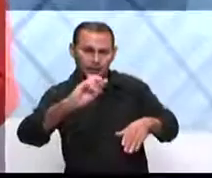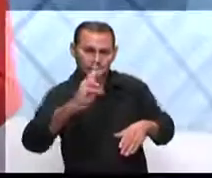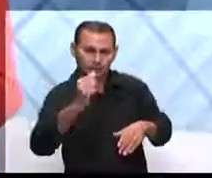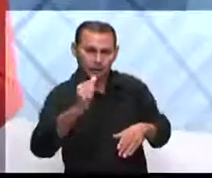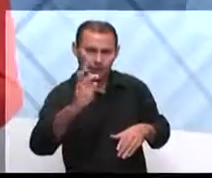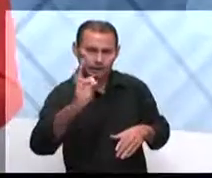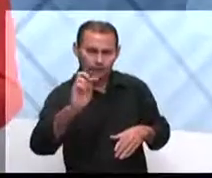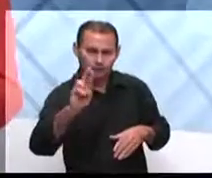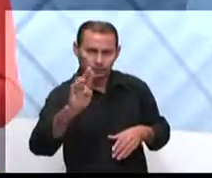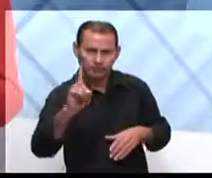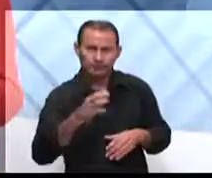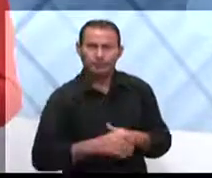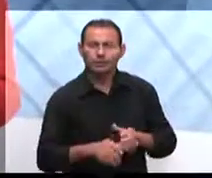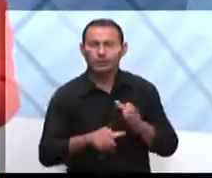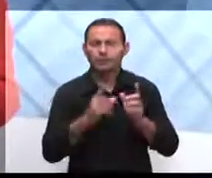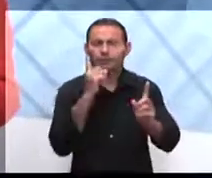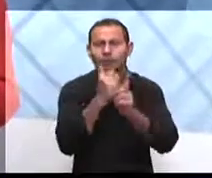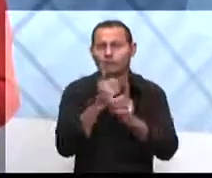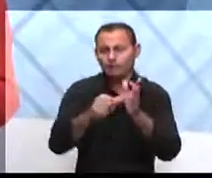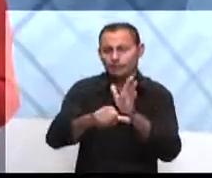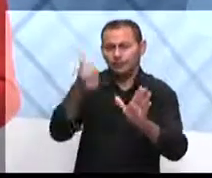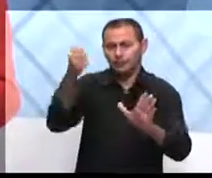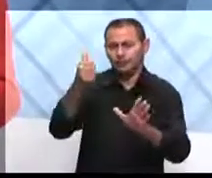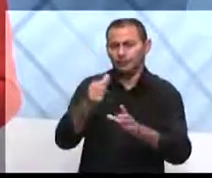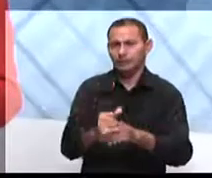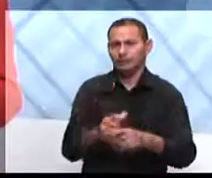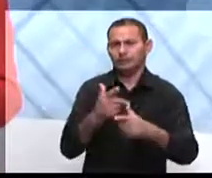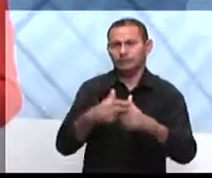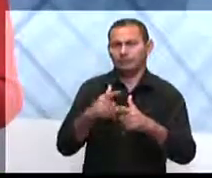nossa primeira situação problema.